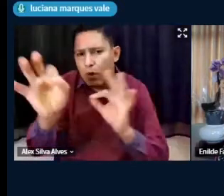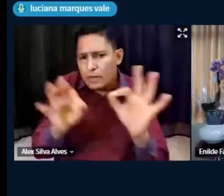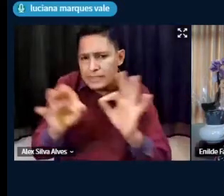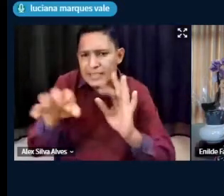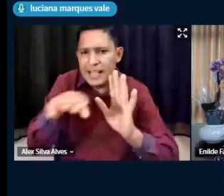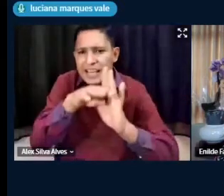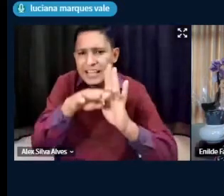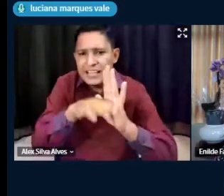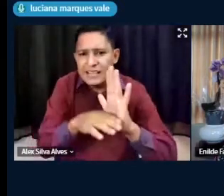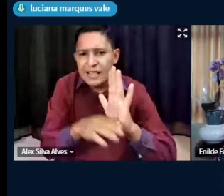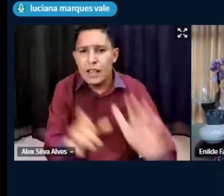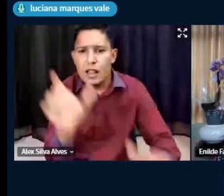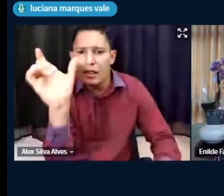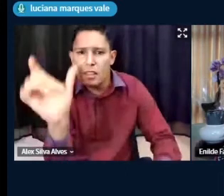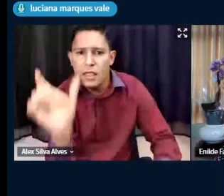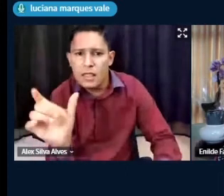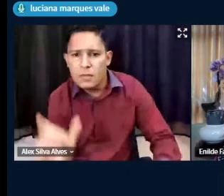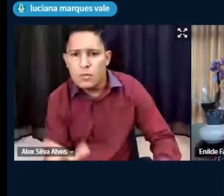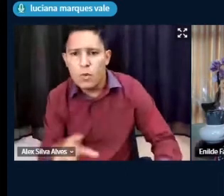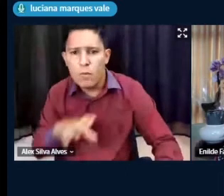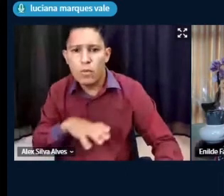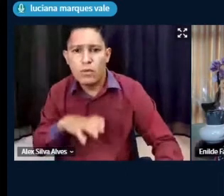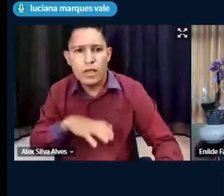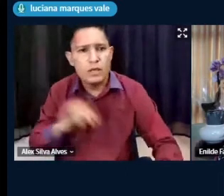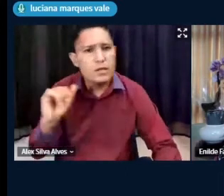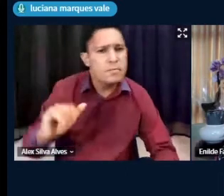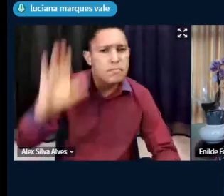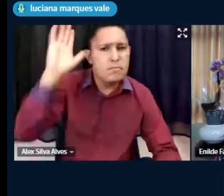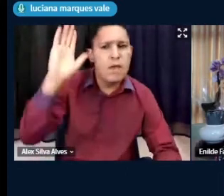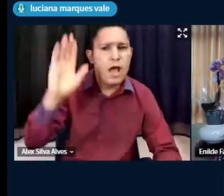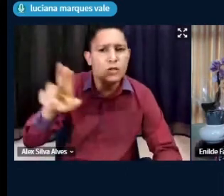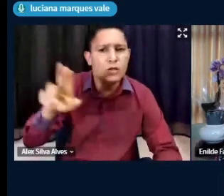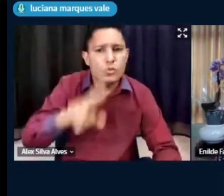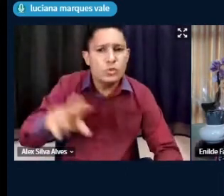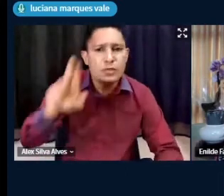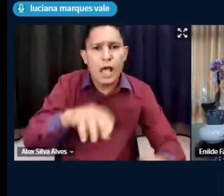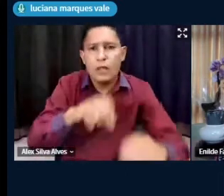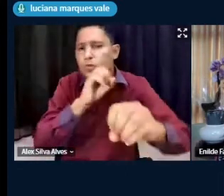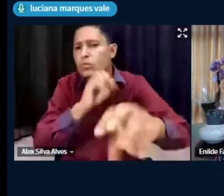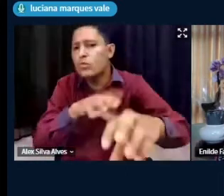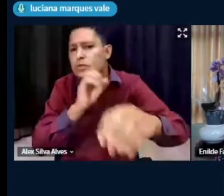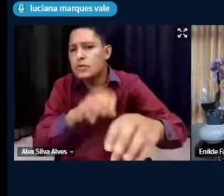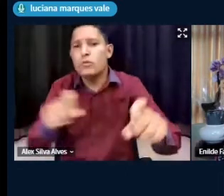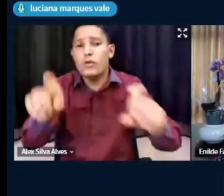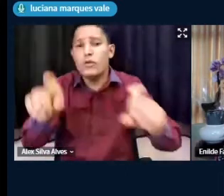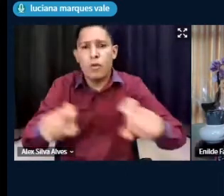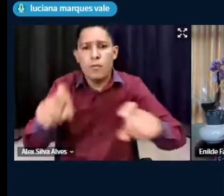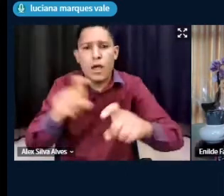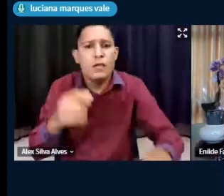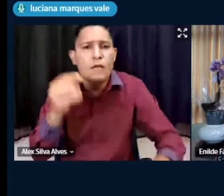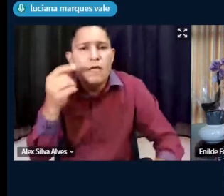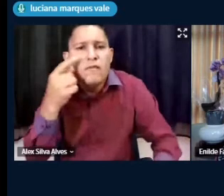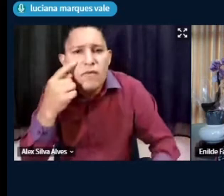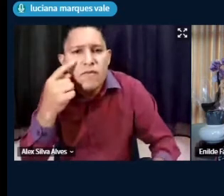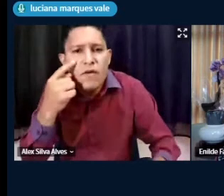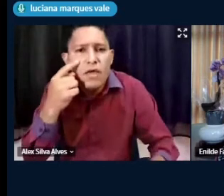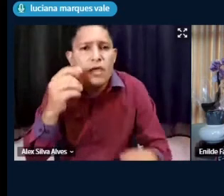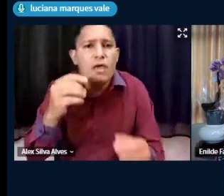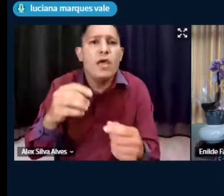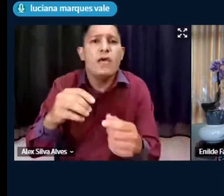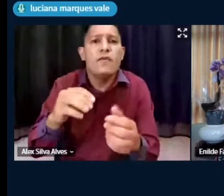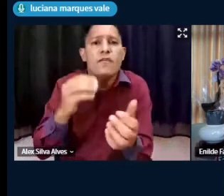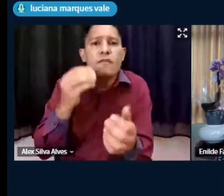Segundo, listar os termos da língua portuguesa mais utilizados no ensino de informática e verificar